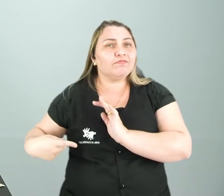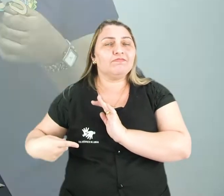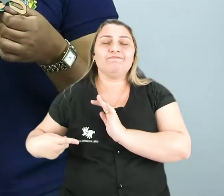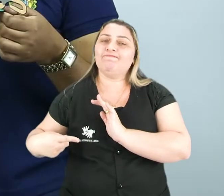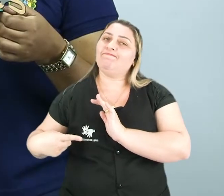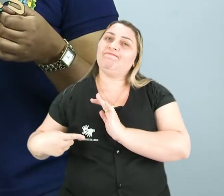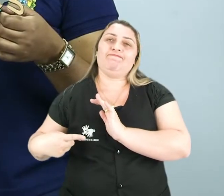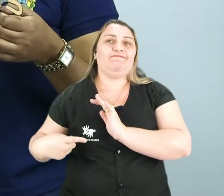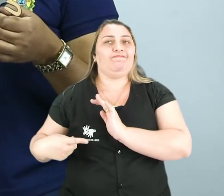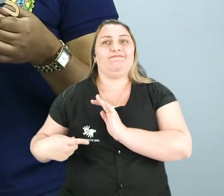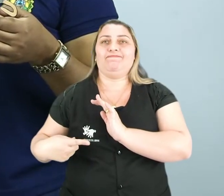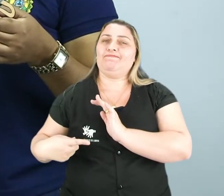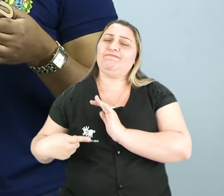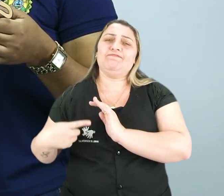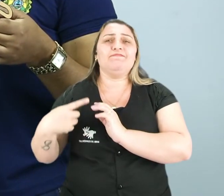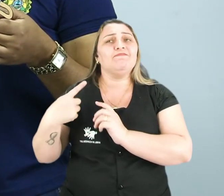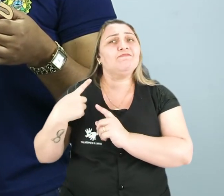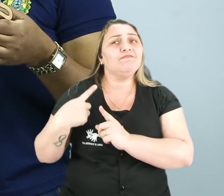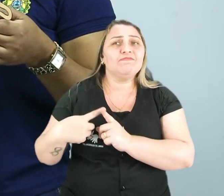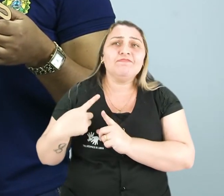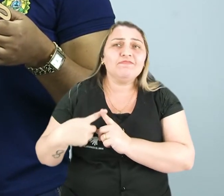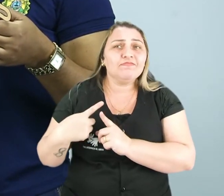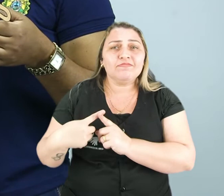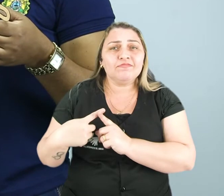Não, não é mesmo? Por quê?